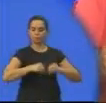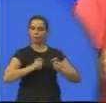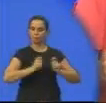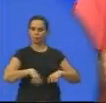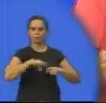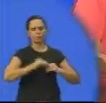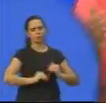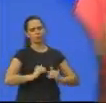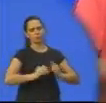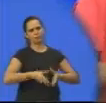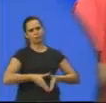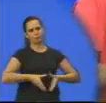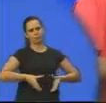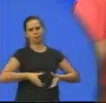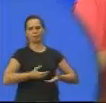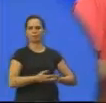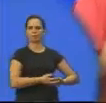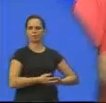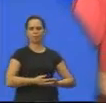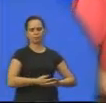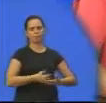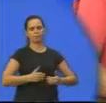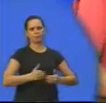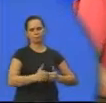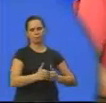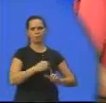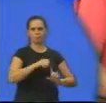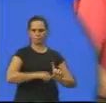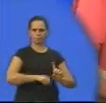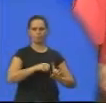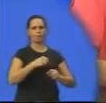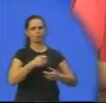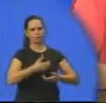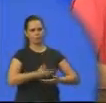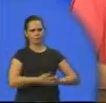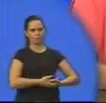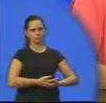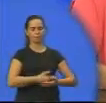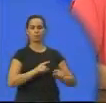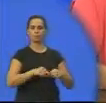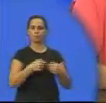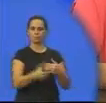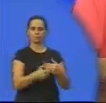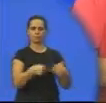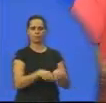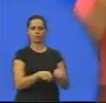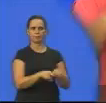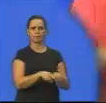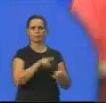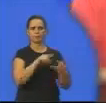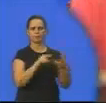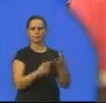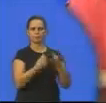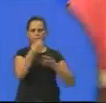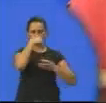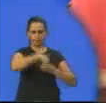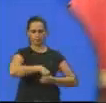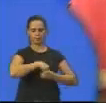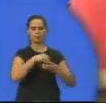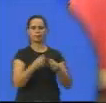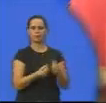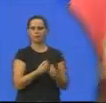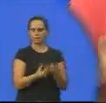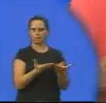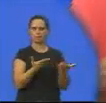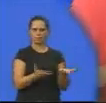o desenvolvimento do bebê nesse período gestacional. Ao mesmo tempo, tem os fatores internos,